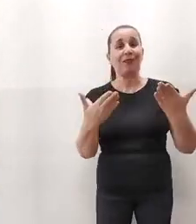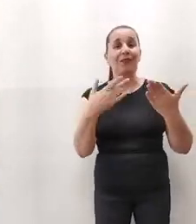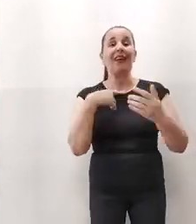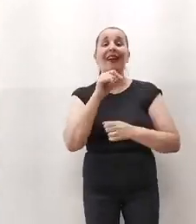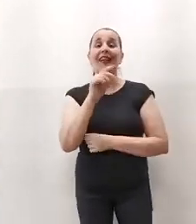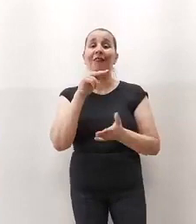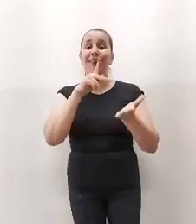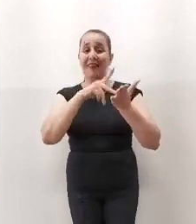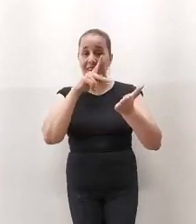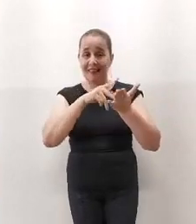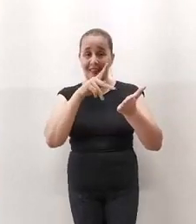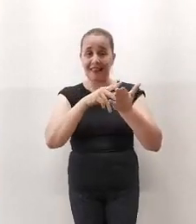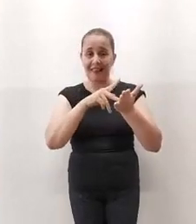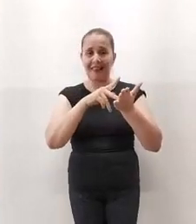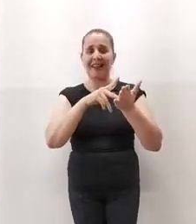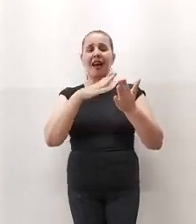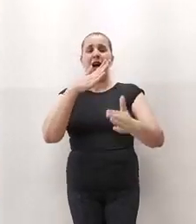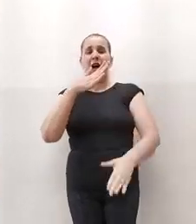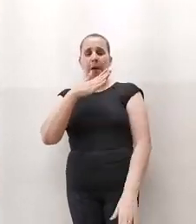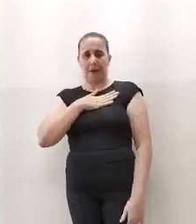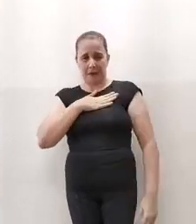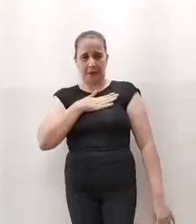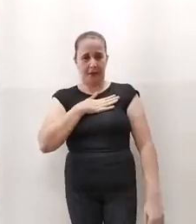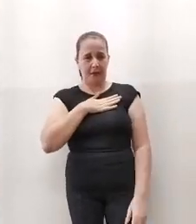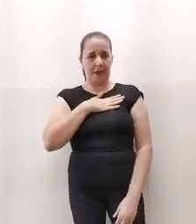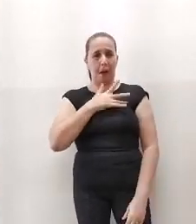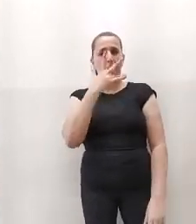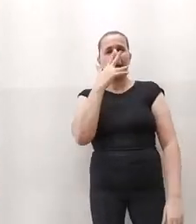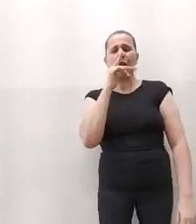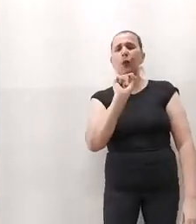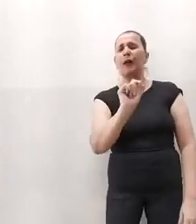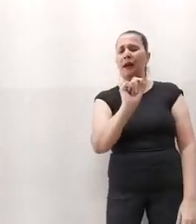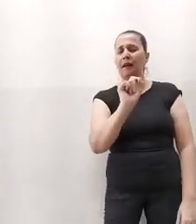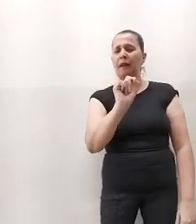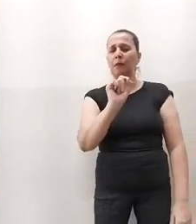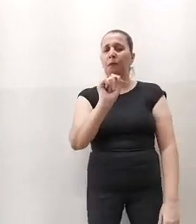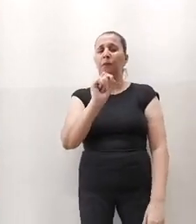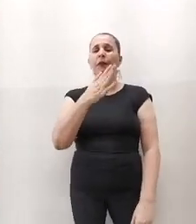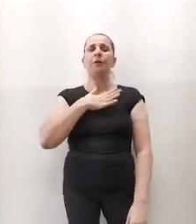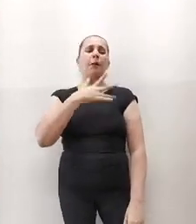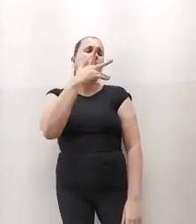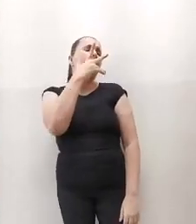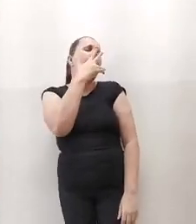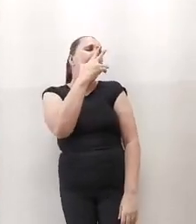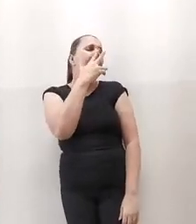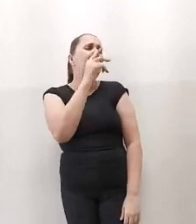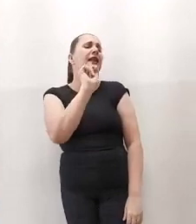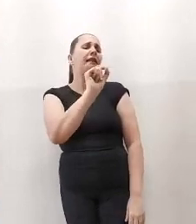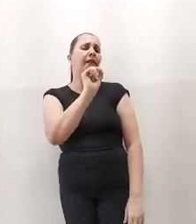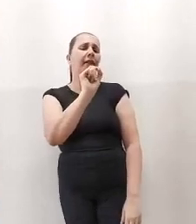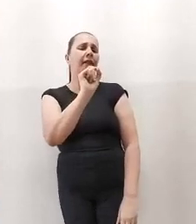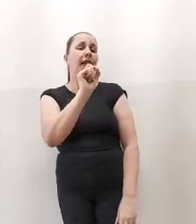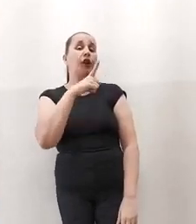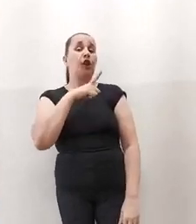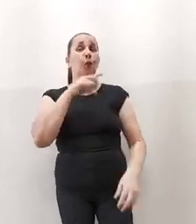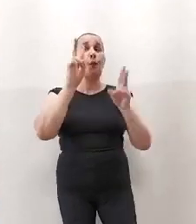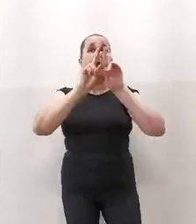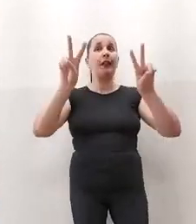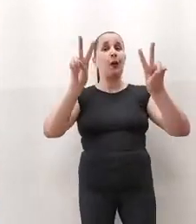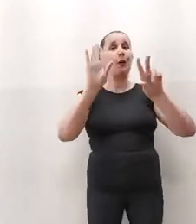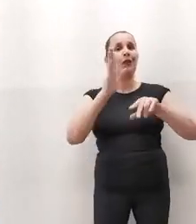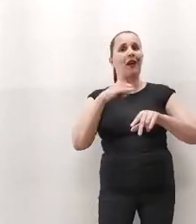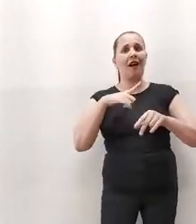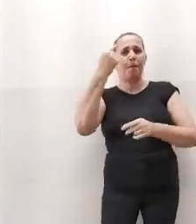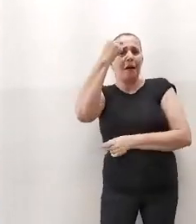Na verdade, a mim me parecia. Olha só, a mim me parecia. Ele tinha uma visão, irmãos.